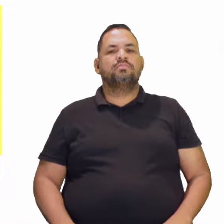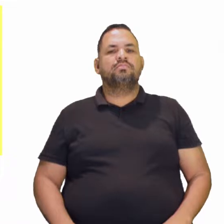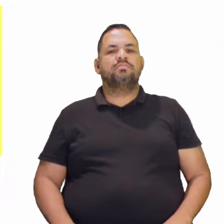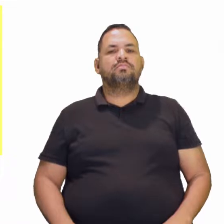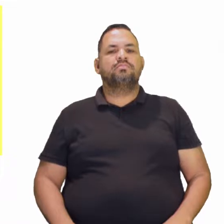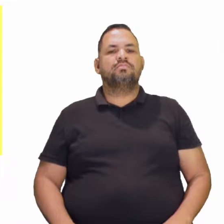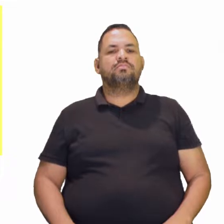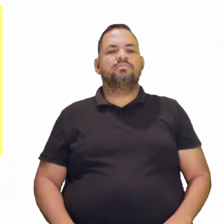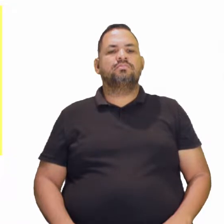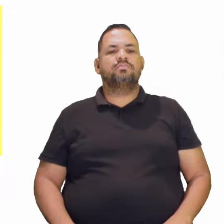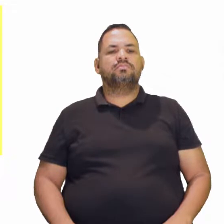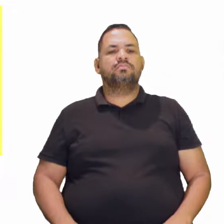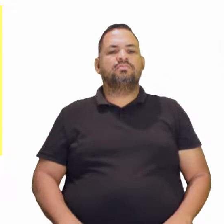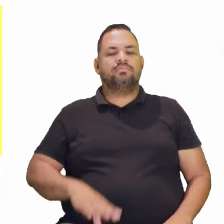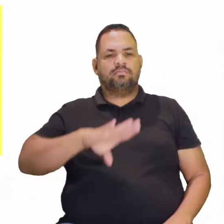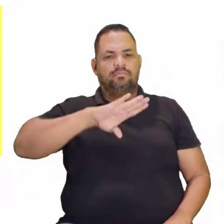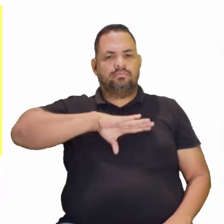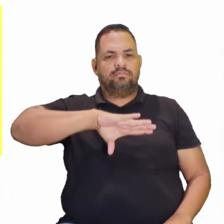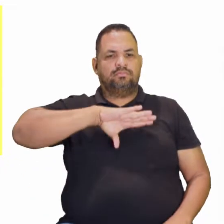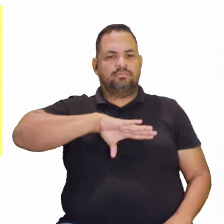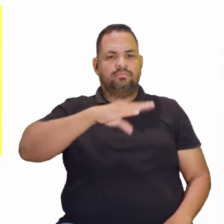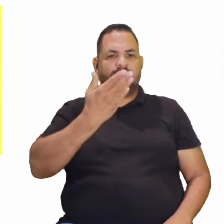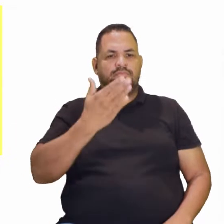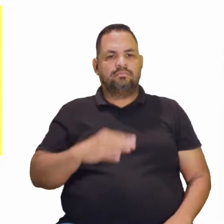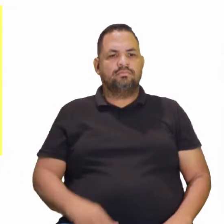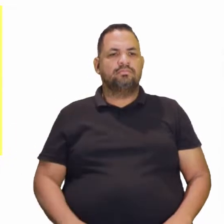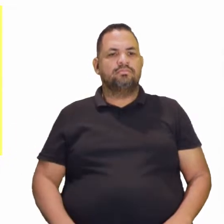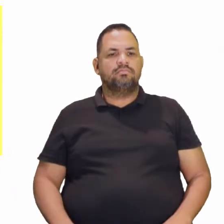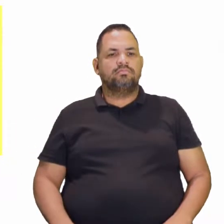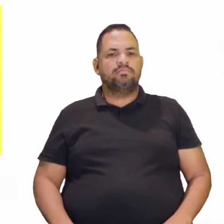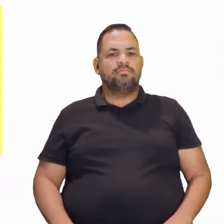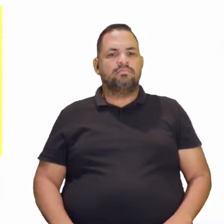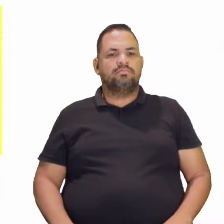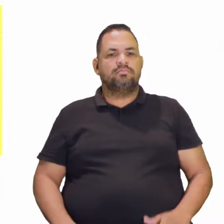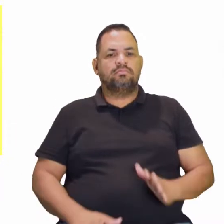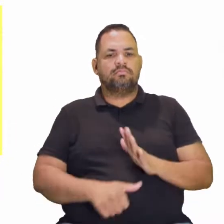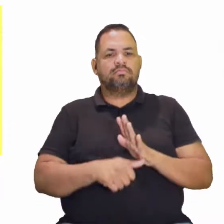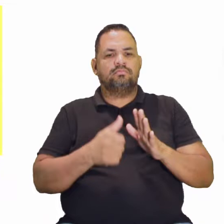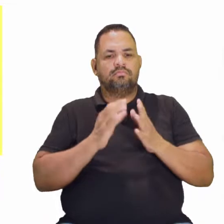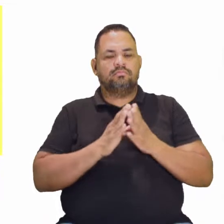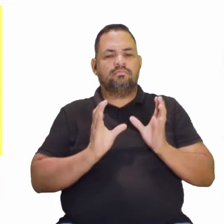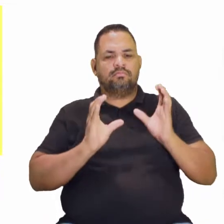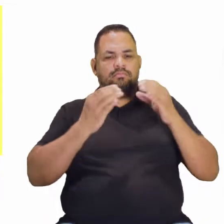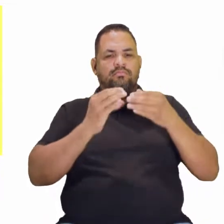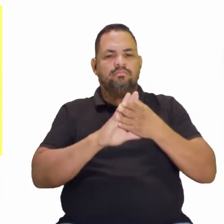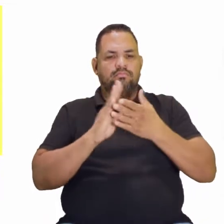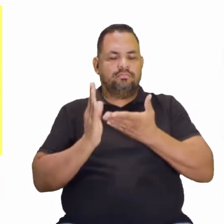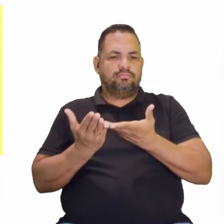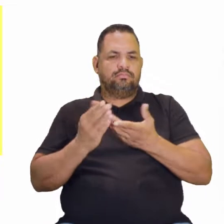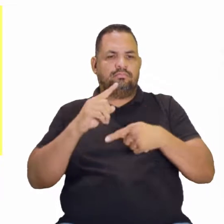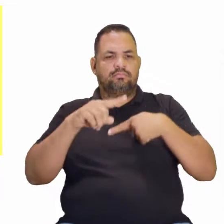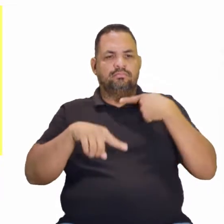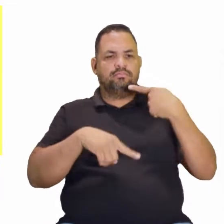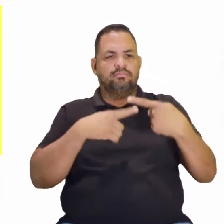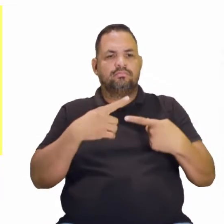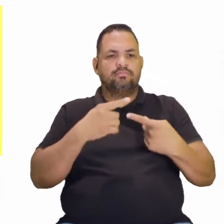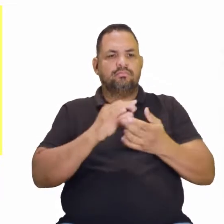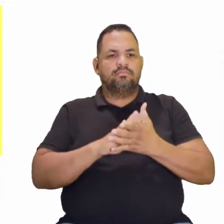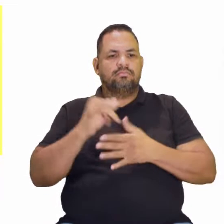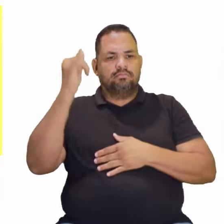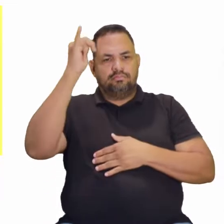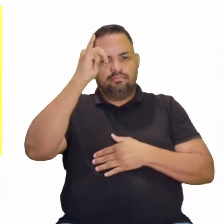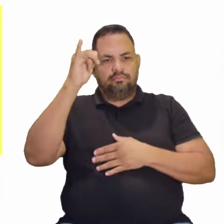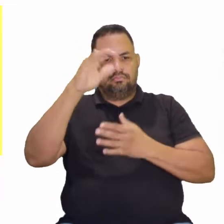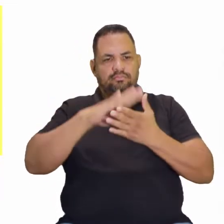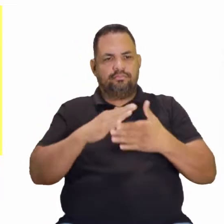Olha, Portugal, óbvio, né? O primeiro grupo maior de imigração, mas logo seguido do grupo